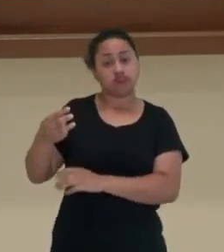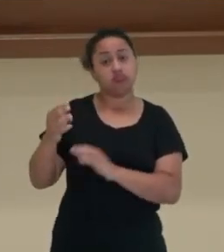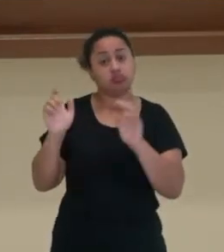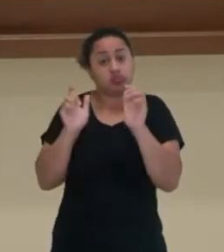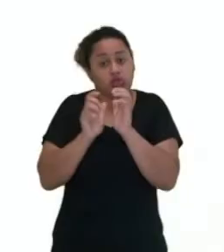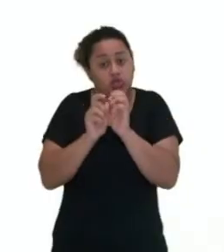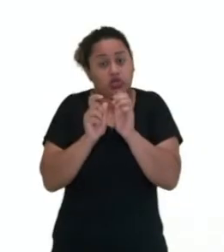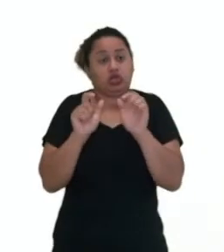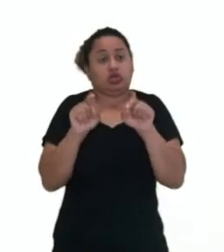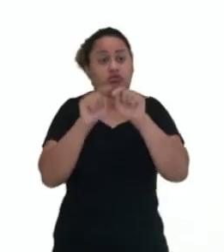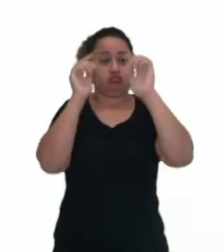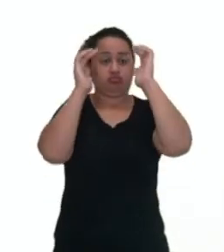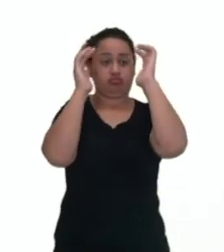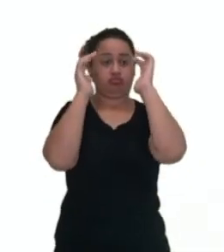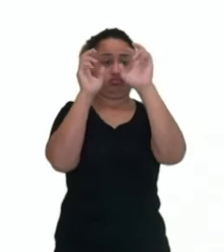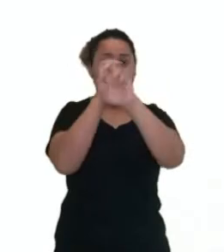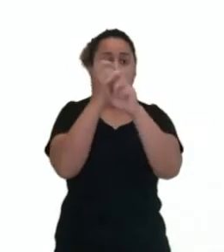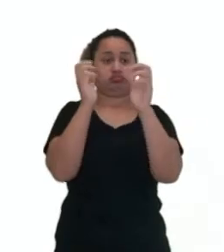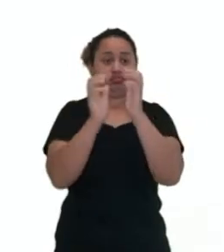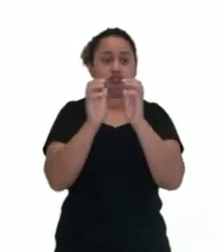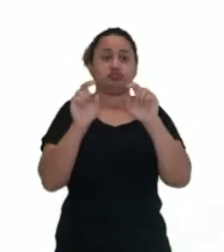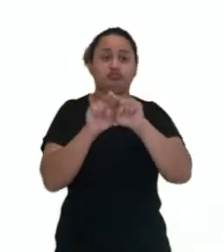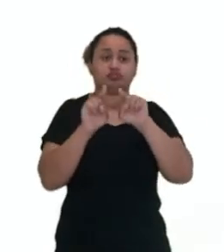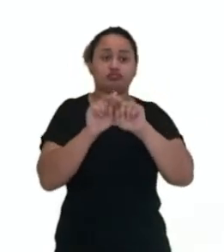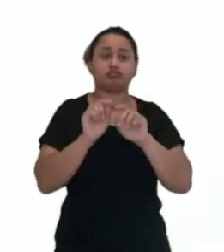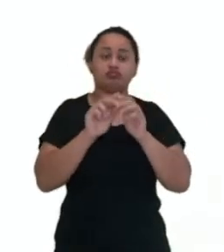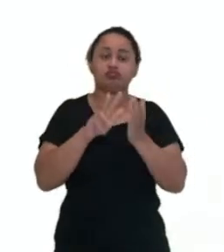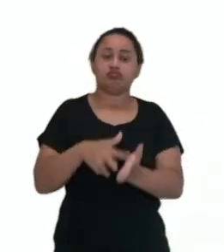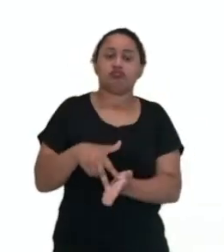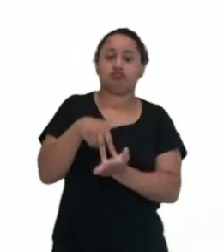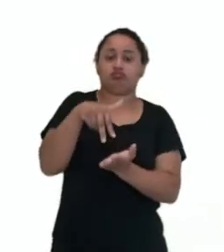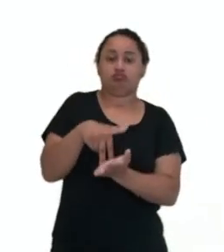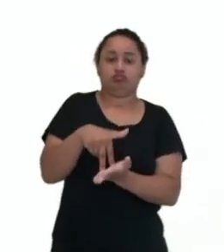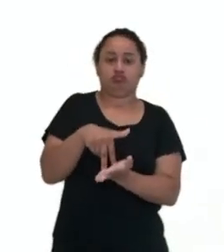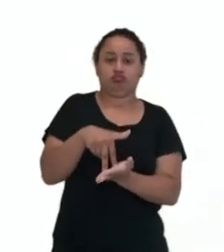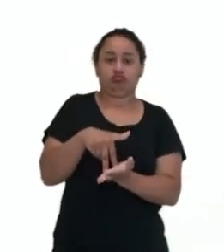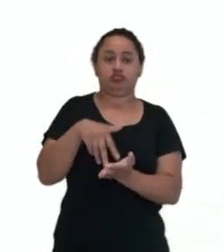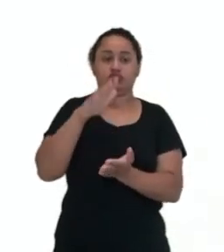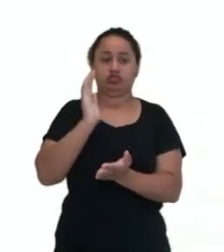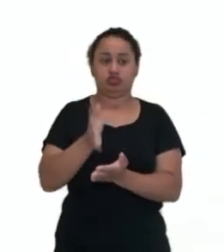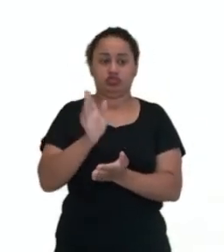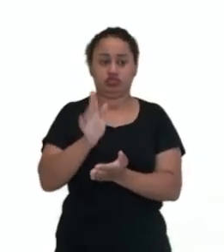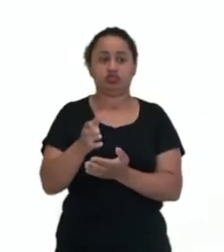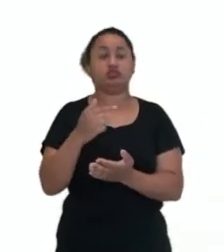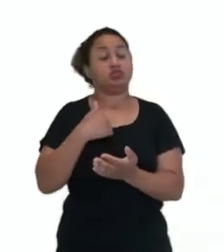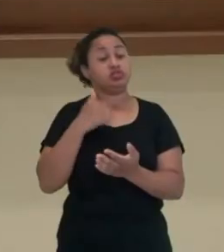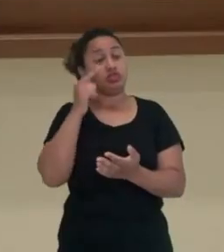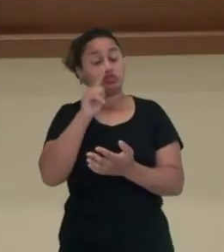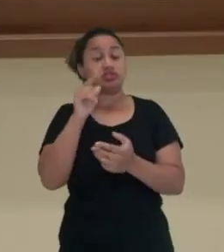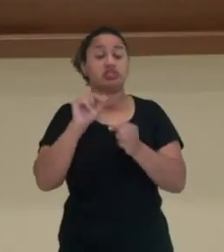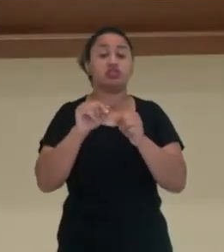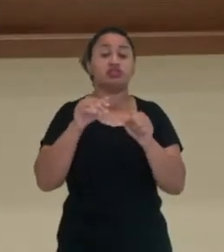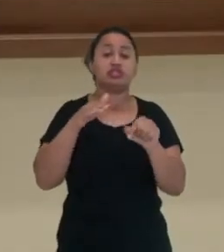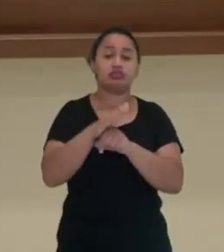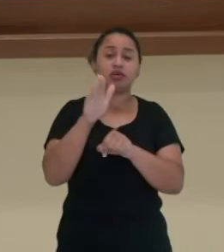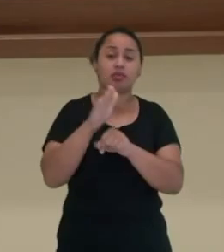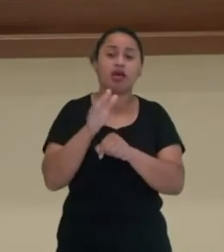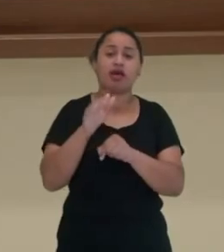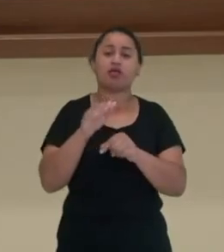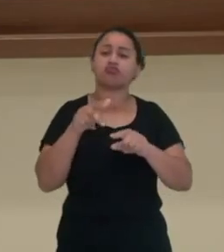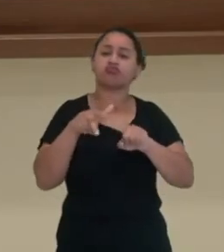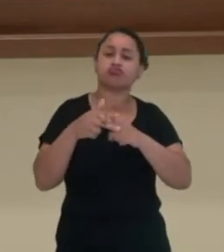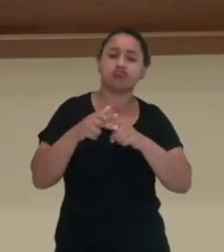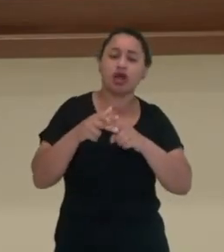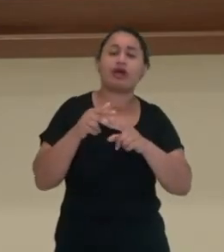pequeno. Era bípede também, grande habilidade no bipedalismo. Já faziam ferramentas, então foi o primeiro grupo a desenvolver